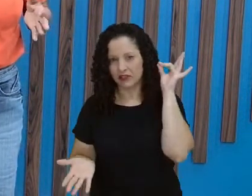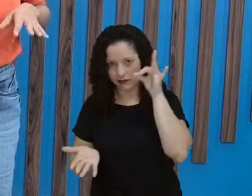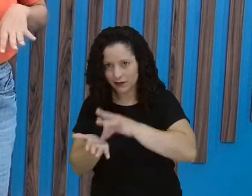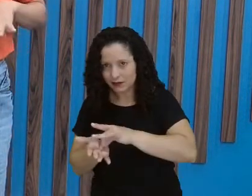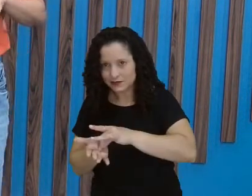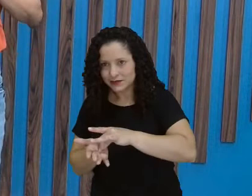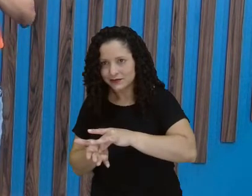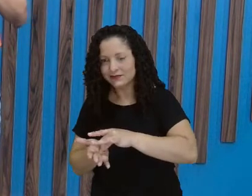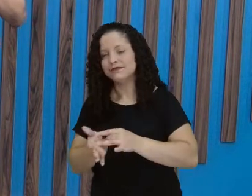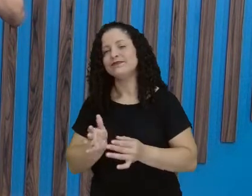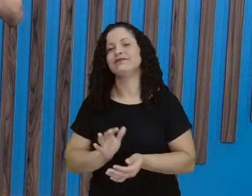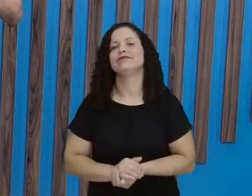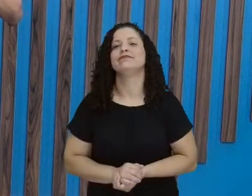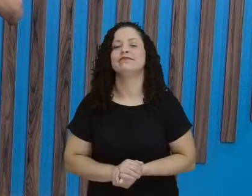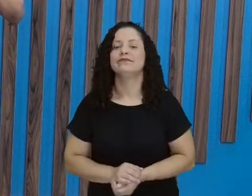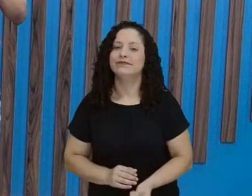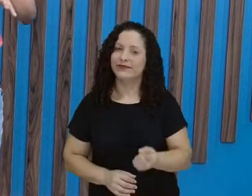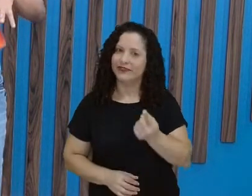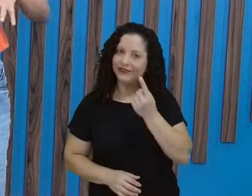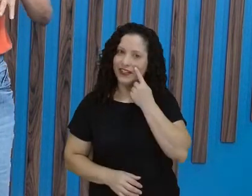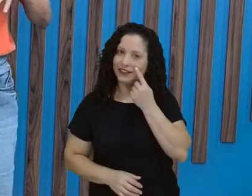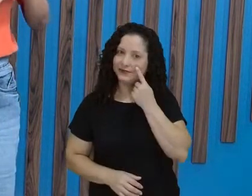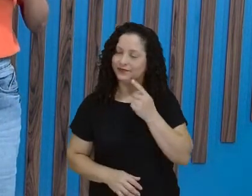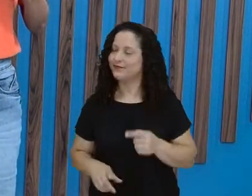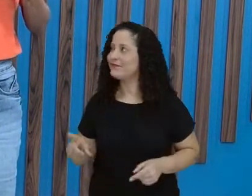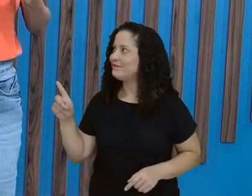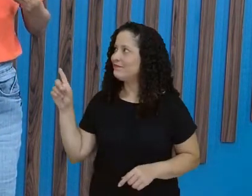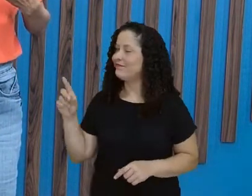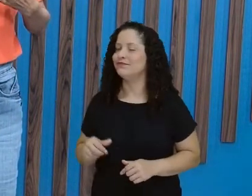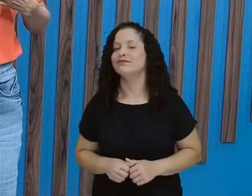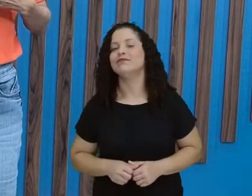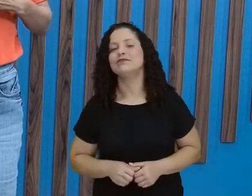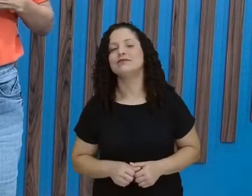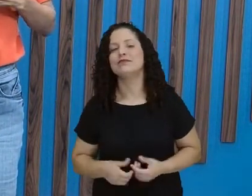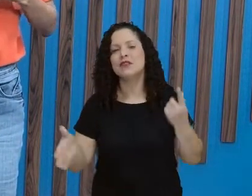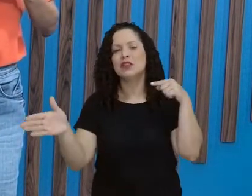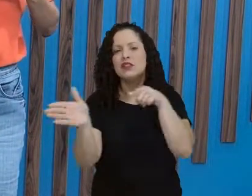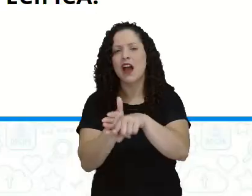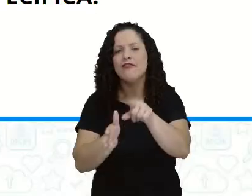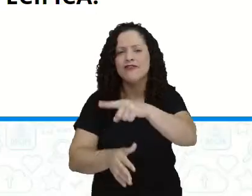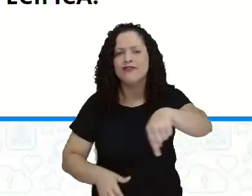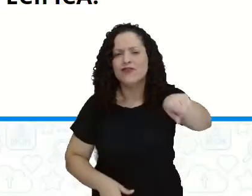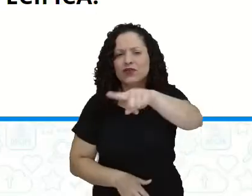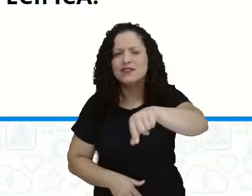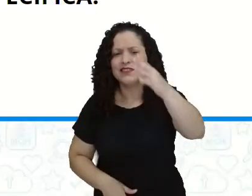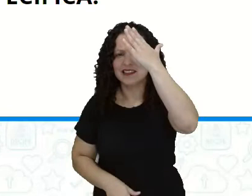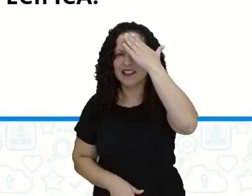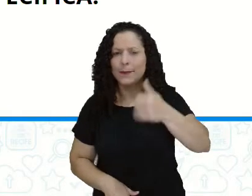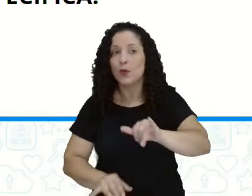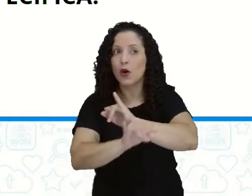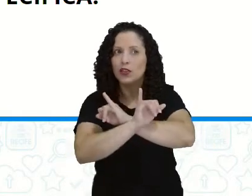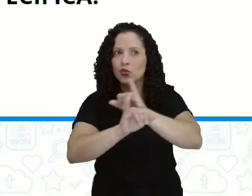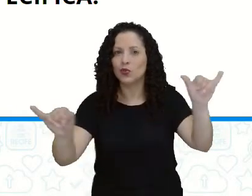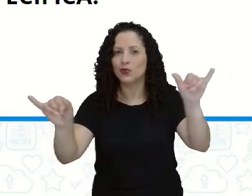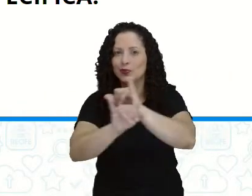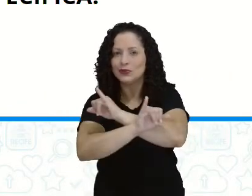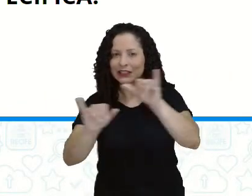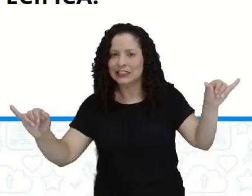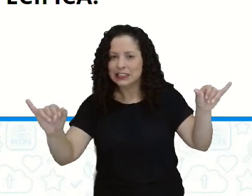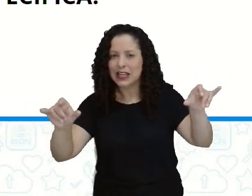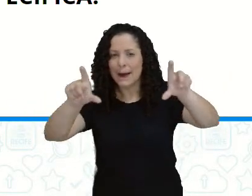verdadeira? Olha o que ele diz. Você sabia que uma notícia pode